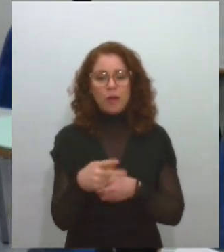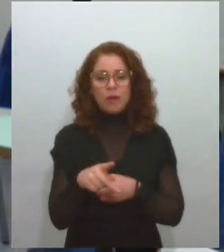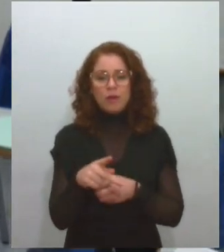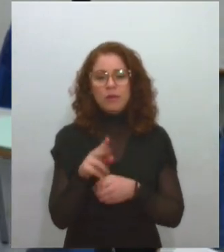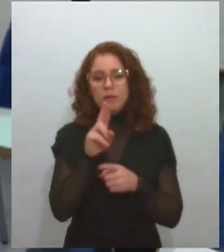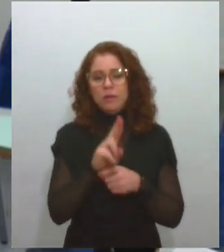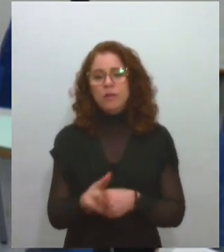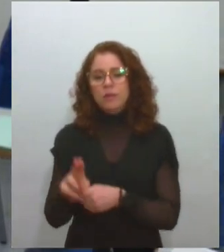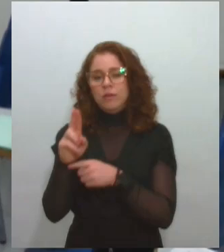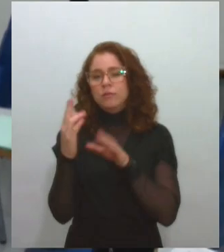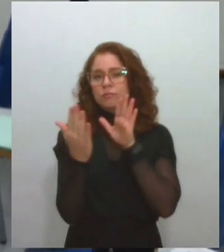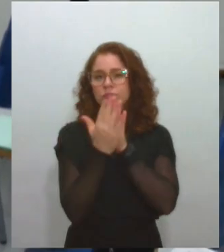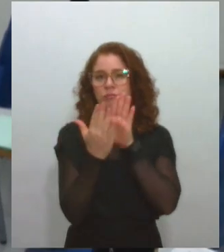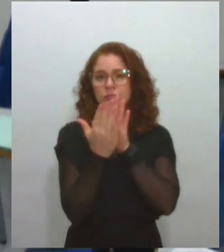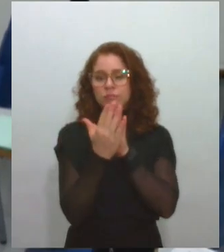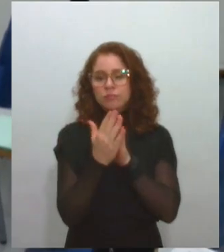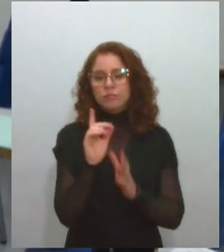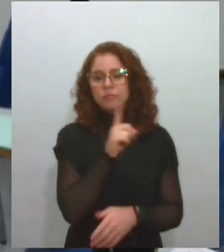muito